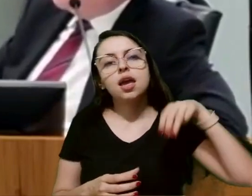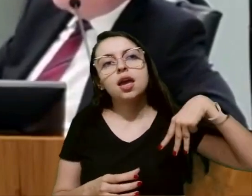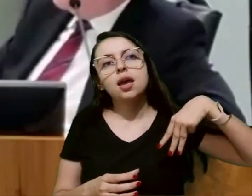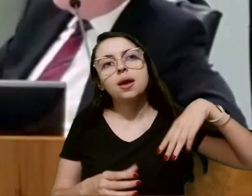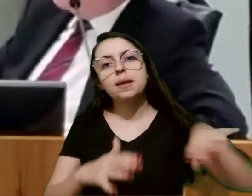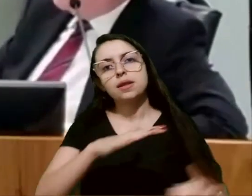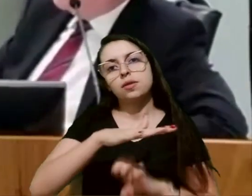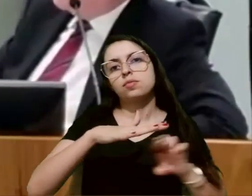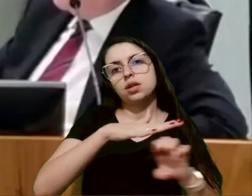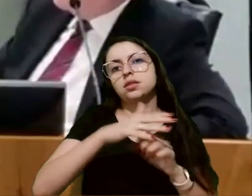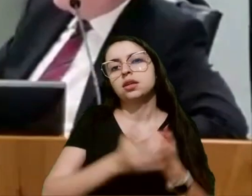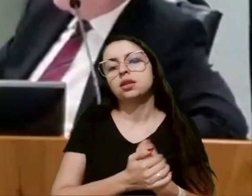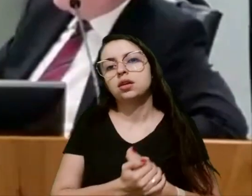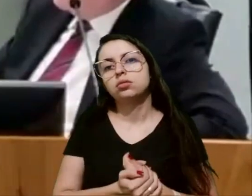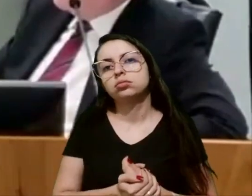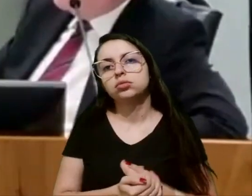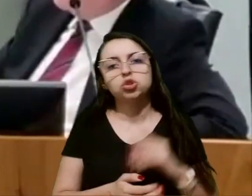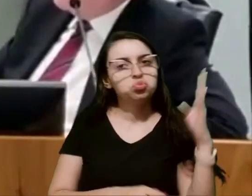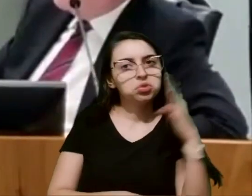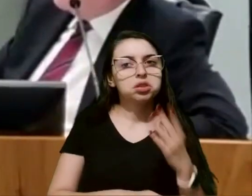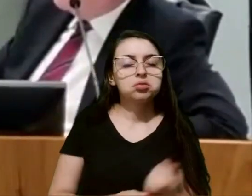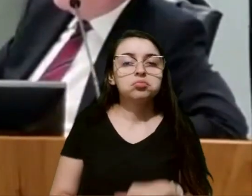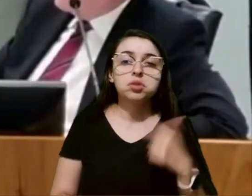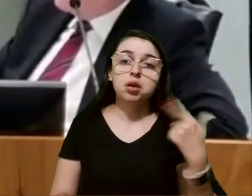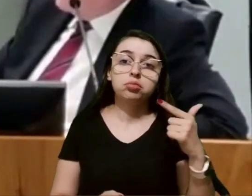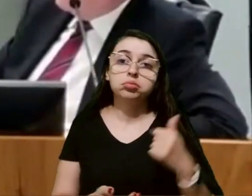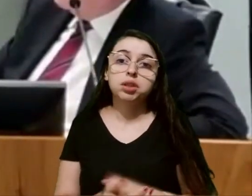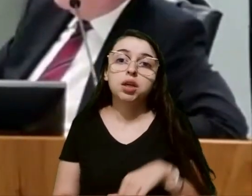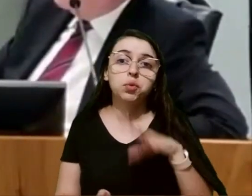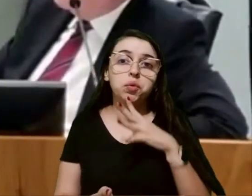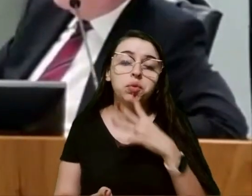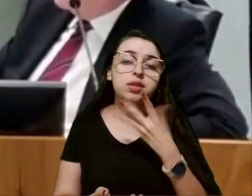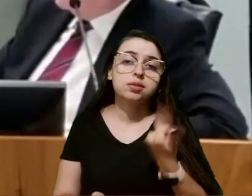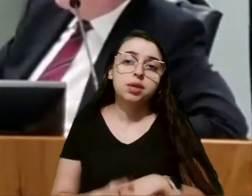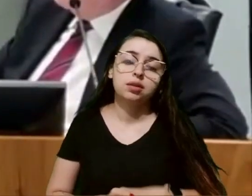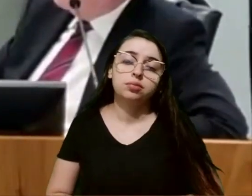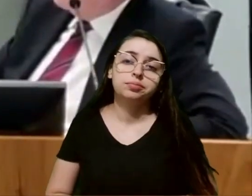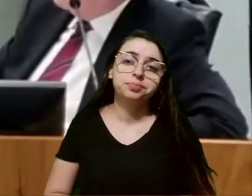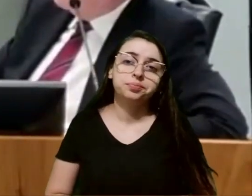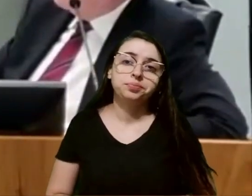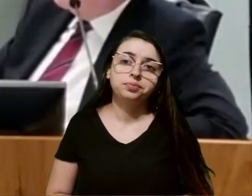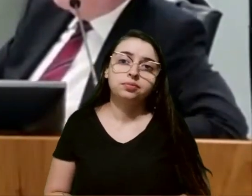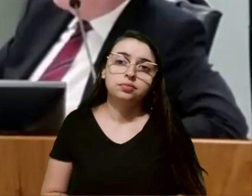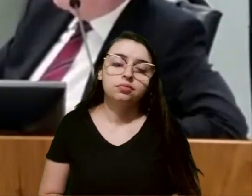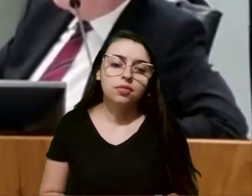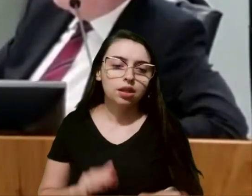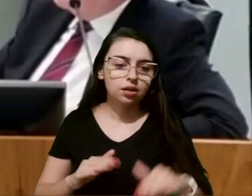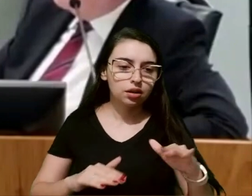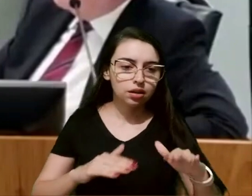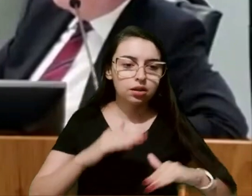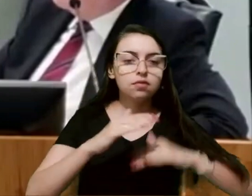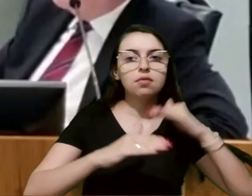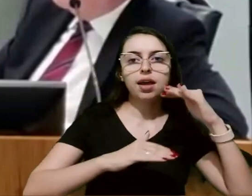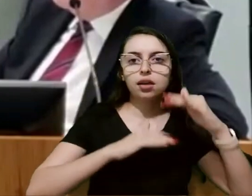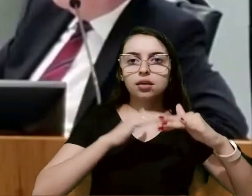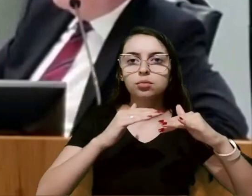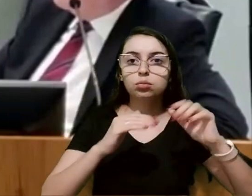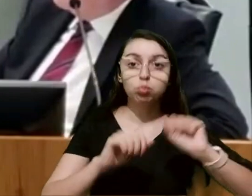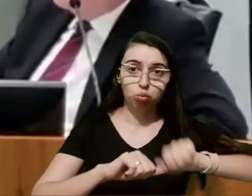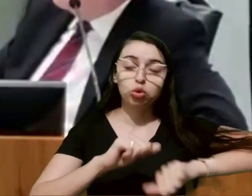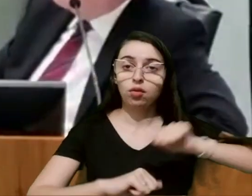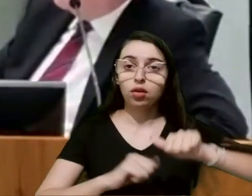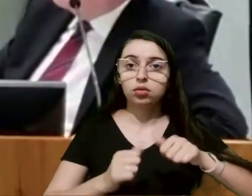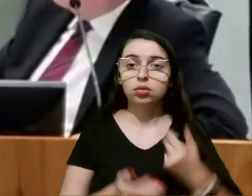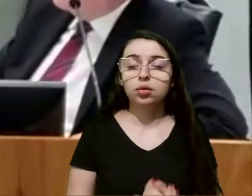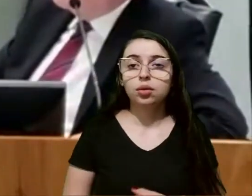vara empresarial, nas varas empresariais no Brasil inteiro, sem ter uma especialização. Mas nesse ponto, assim, a especialização, ela meio que se